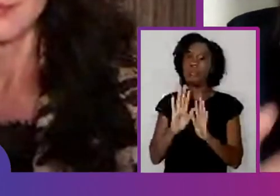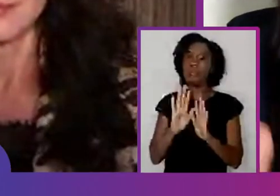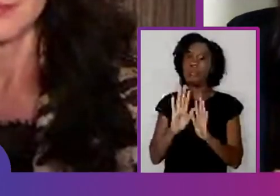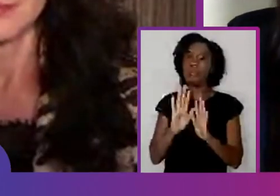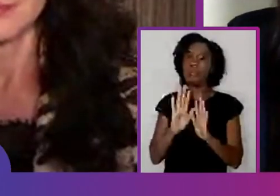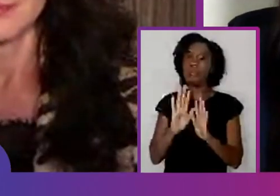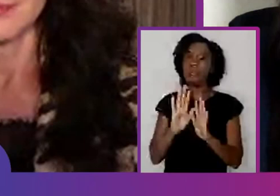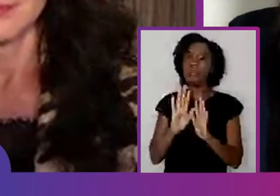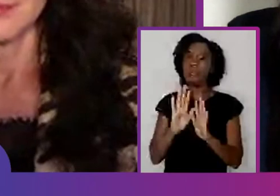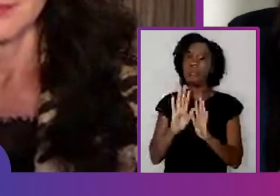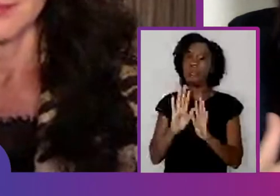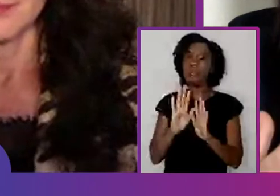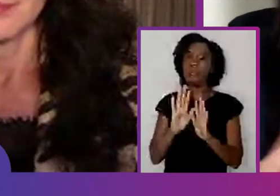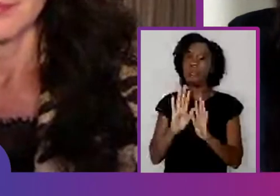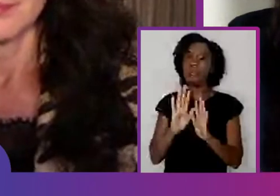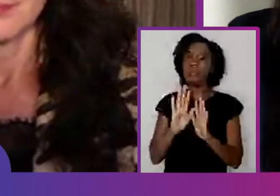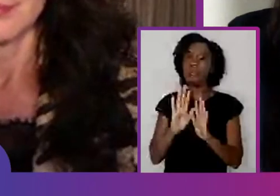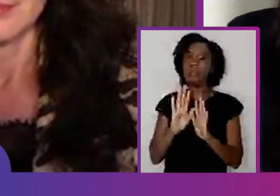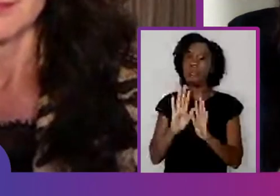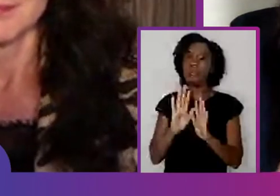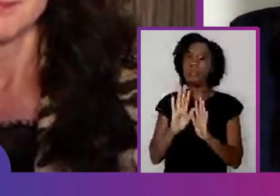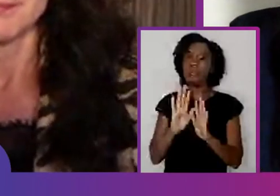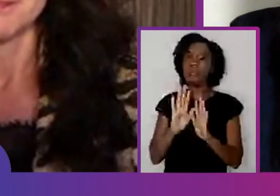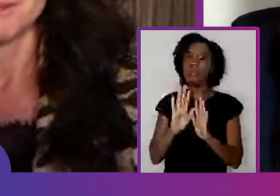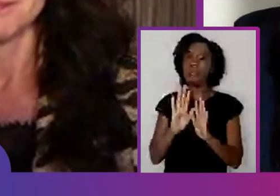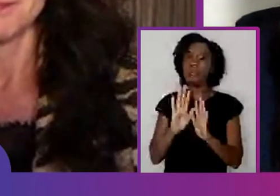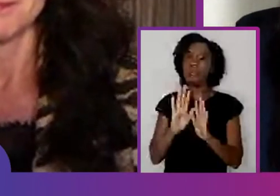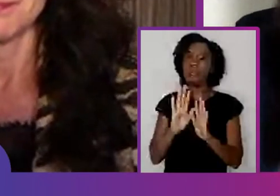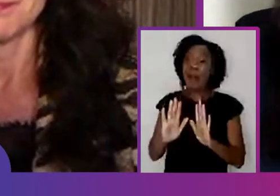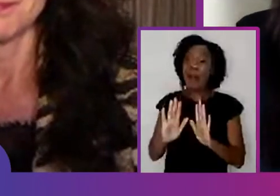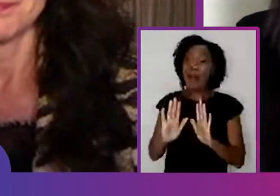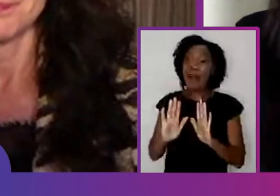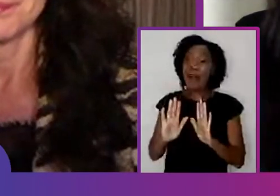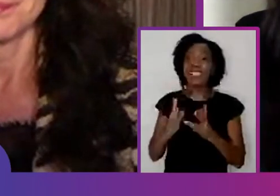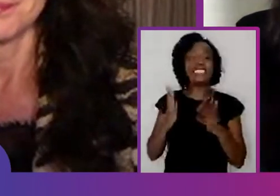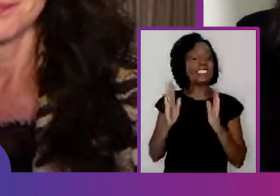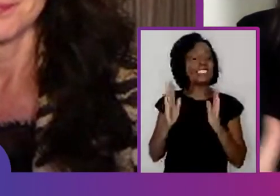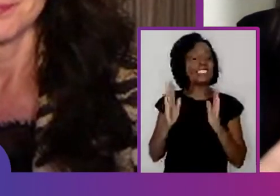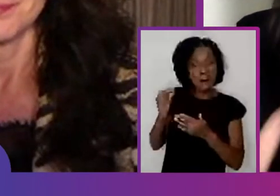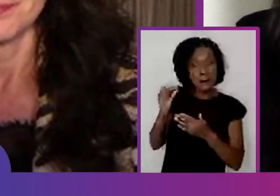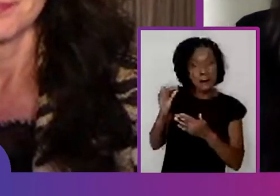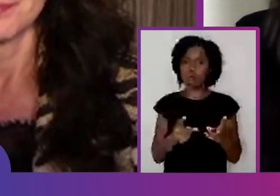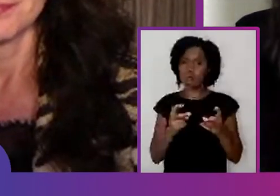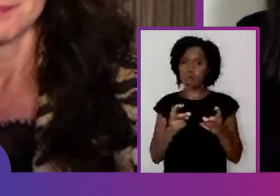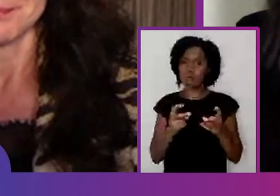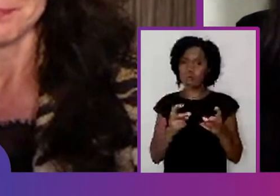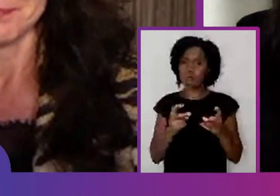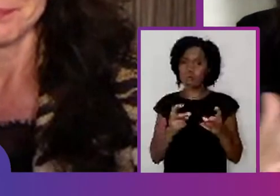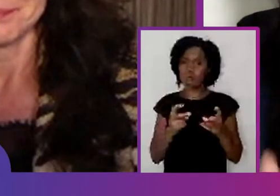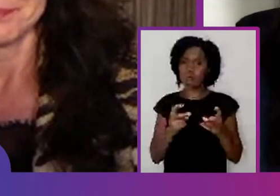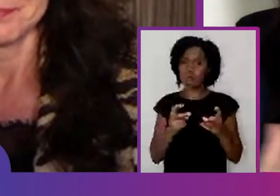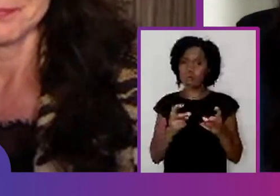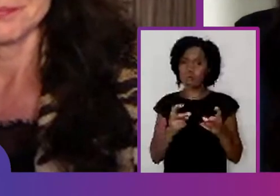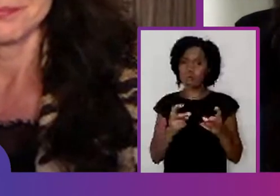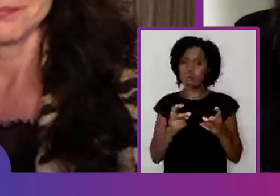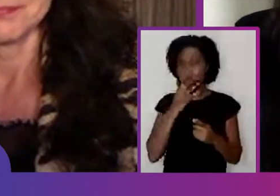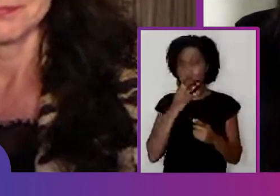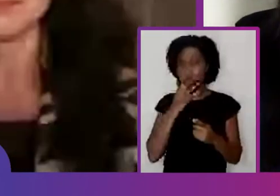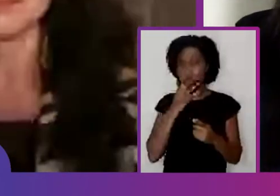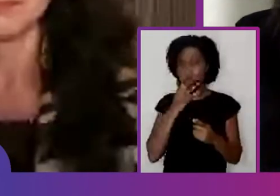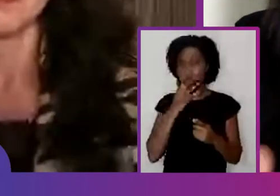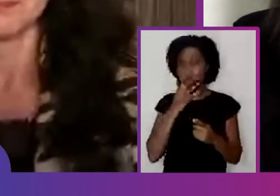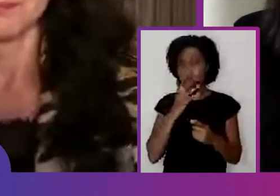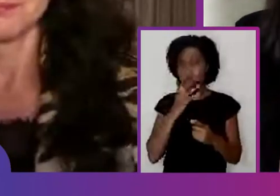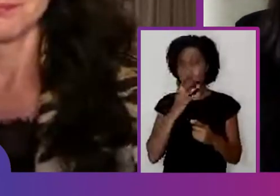sociais mais naturais, mais próximas da vida normal, falando um pouco mais dos seus defeitos, começou a fazer